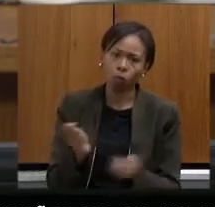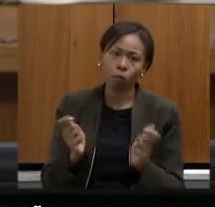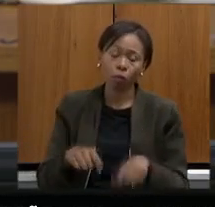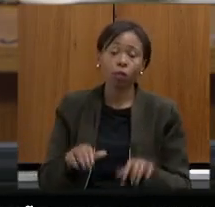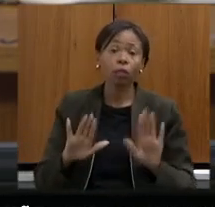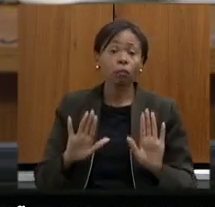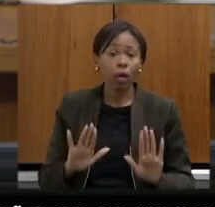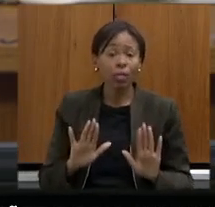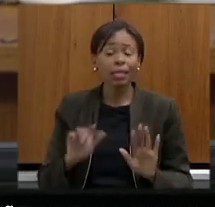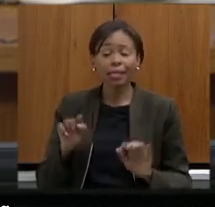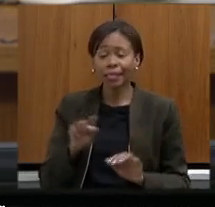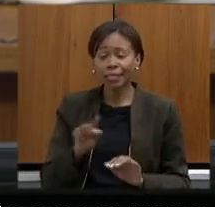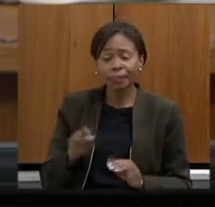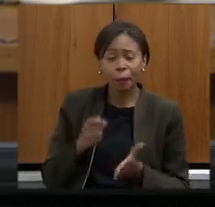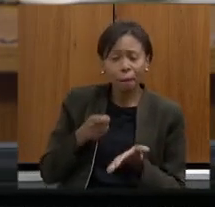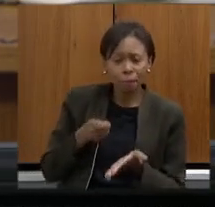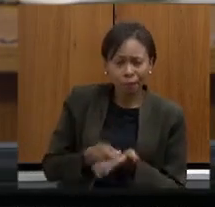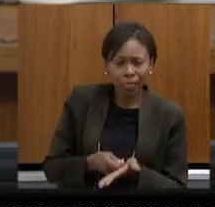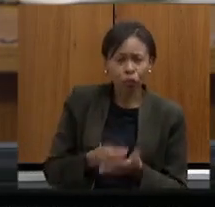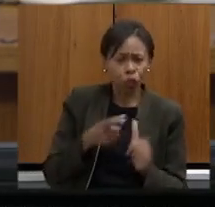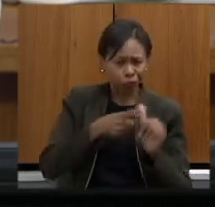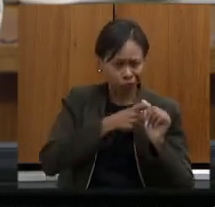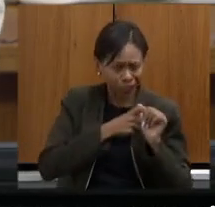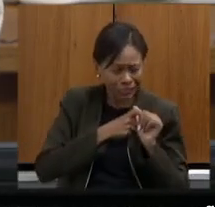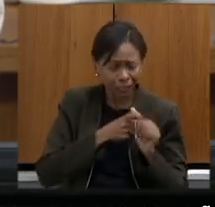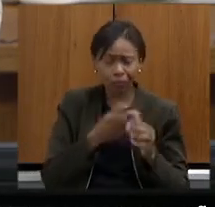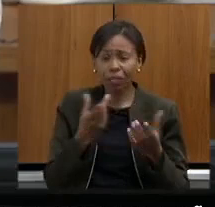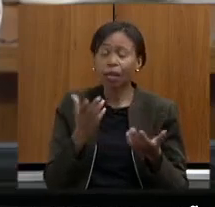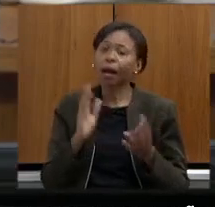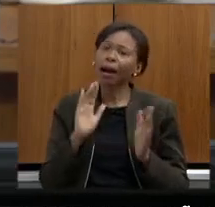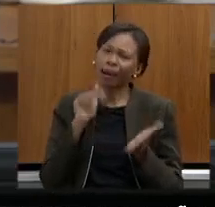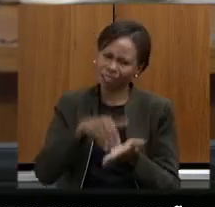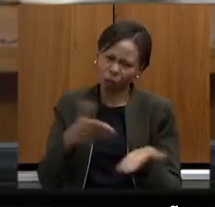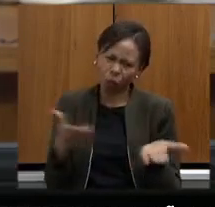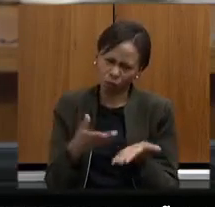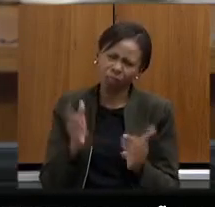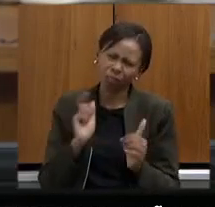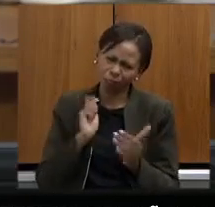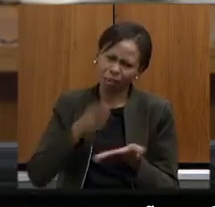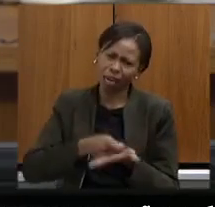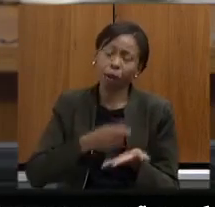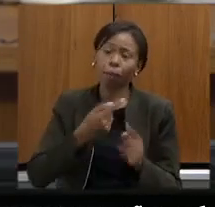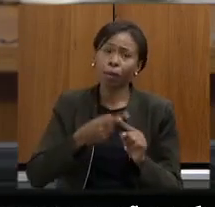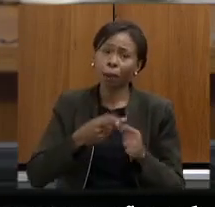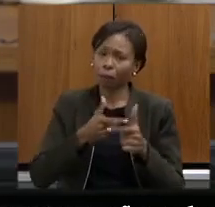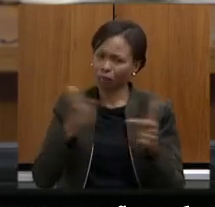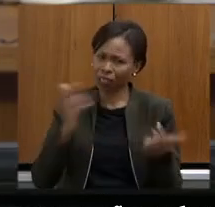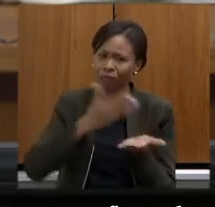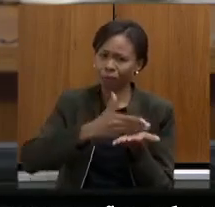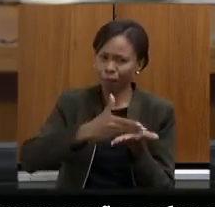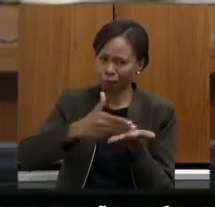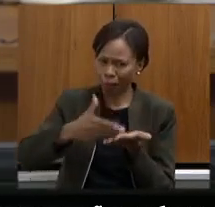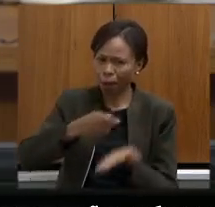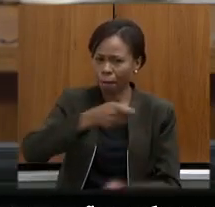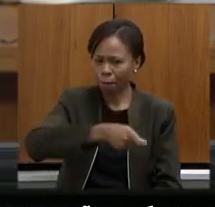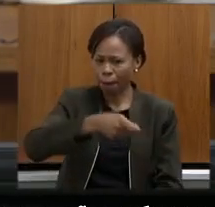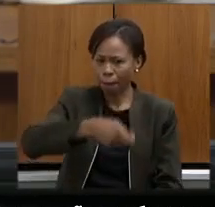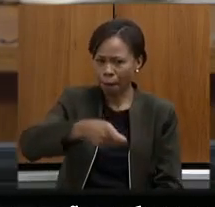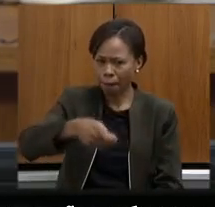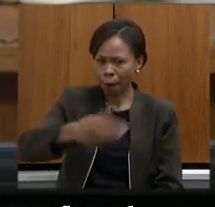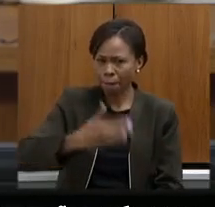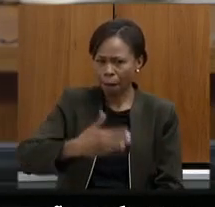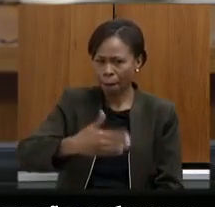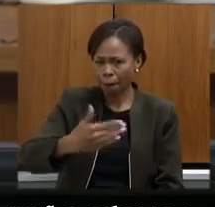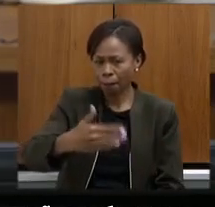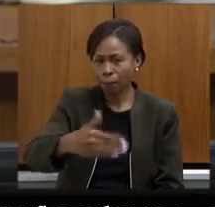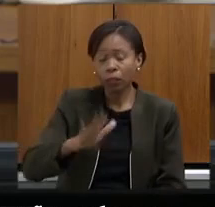trata desse volume de pagamento de dívidas são diz que a gente ainda está pagando né parte delas é parcelada a gente perde completamente